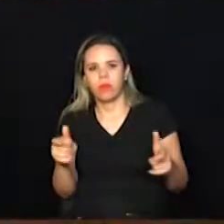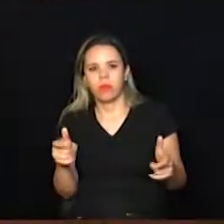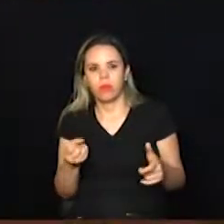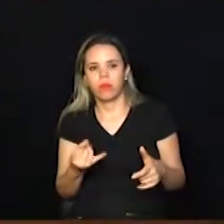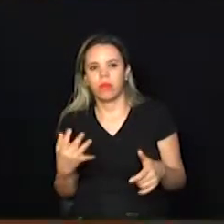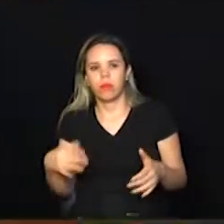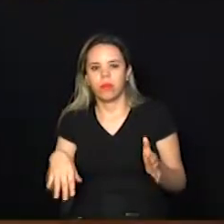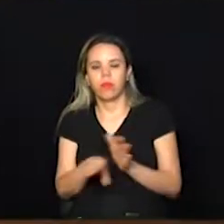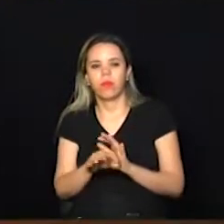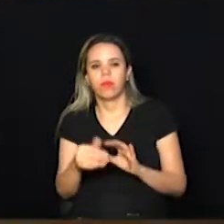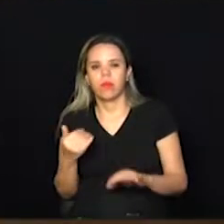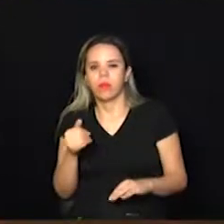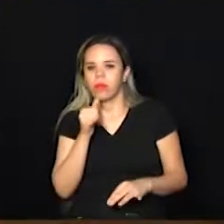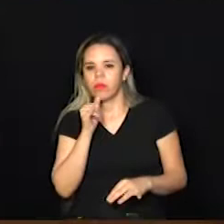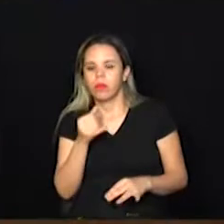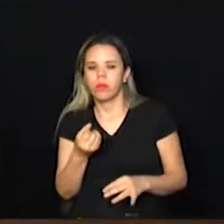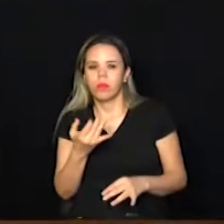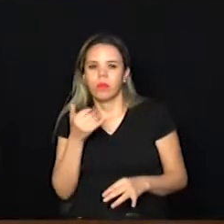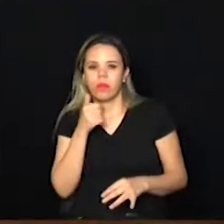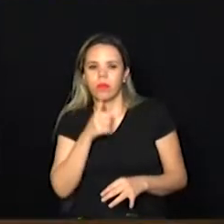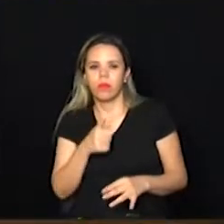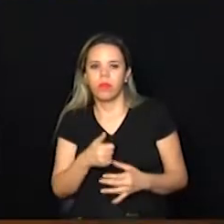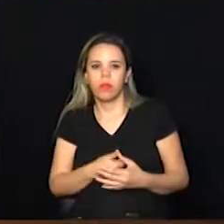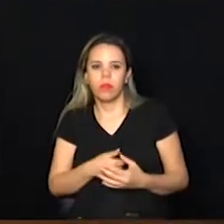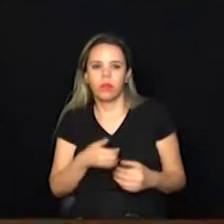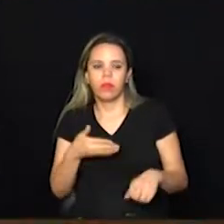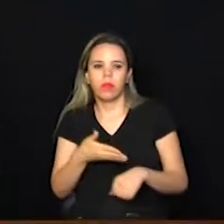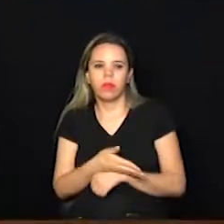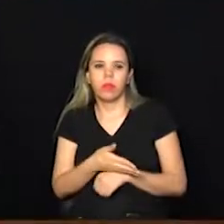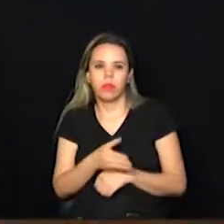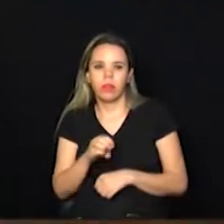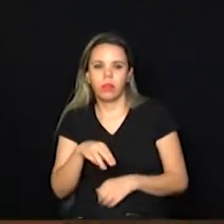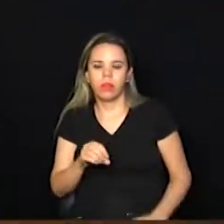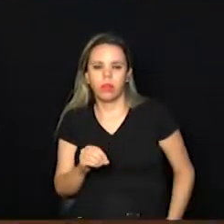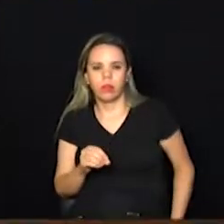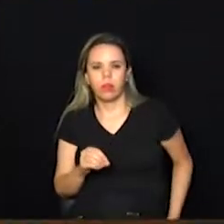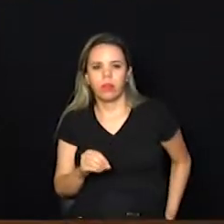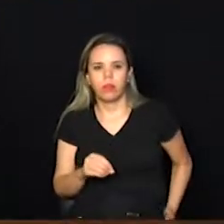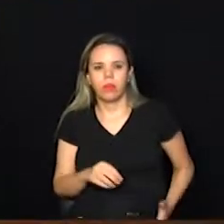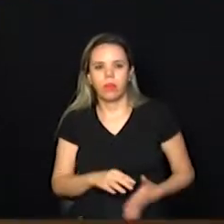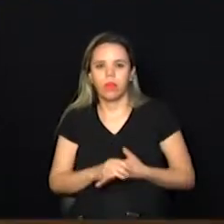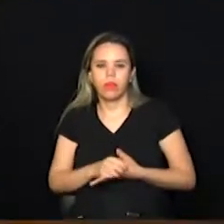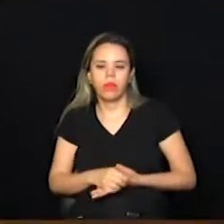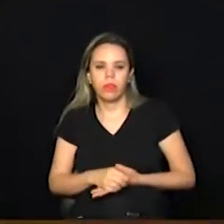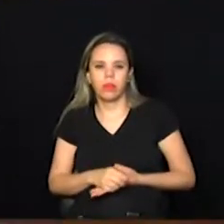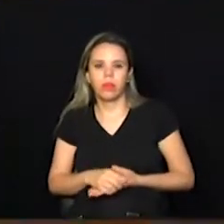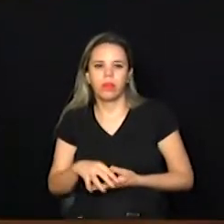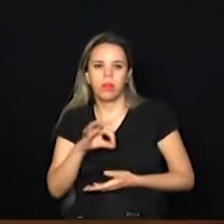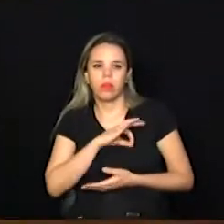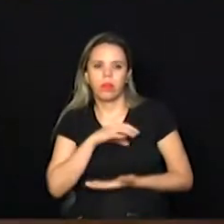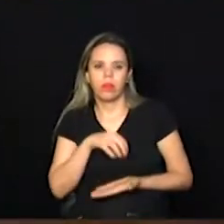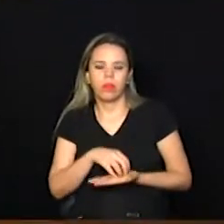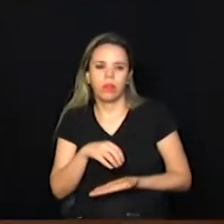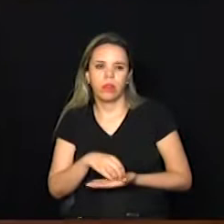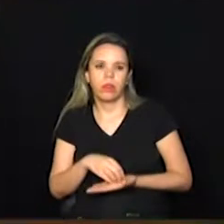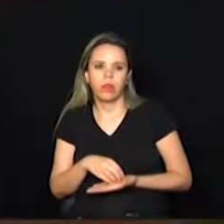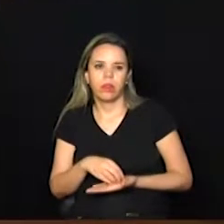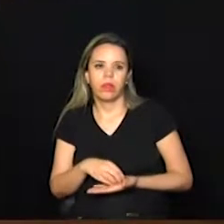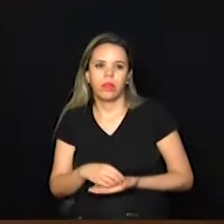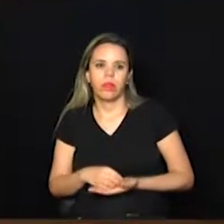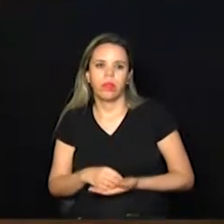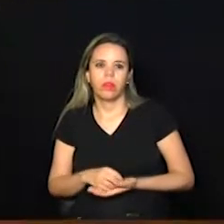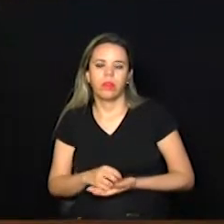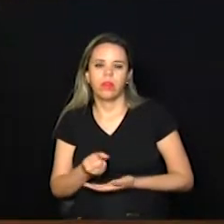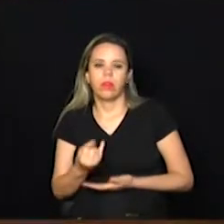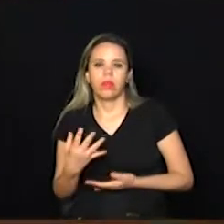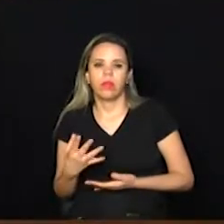está vindo, quantas mulheres estão acessando o CEAMO pela delegacia, né, via boletim de ocorrência, e